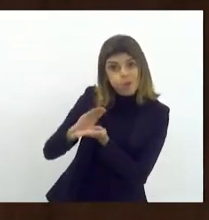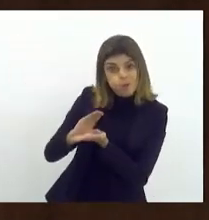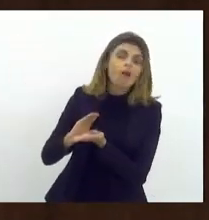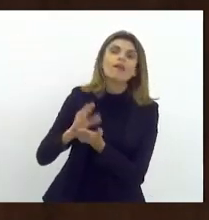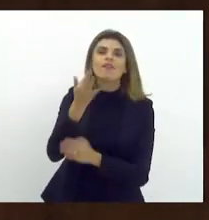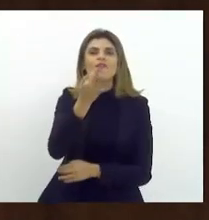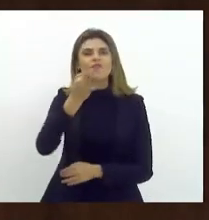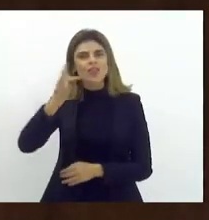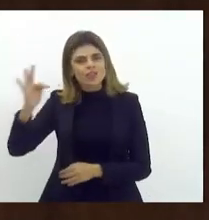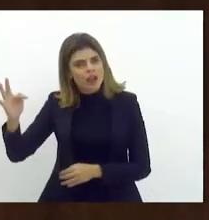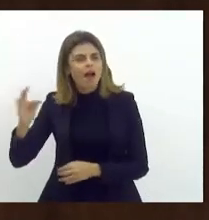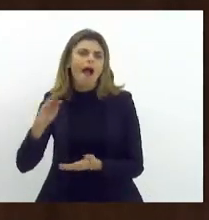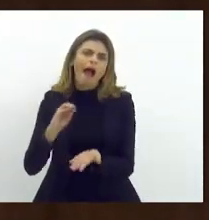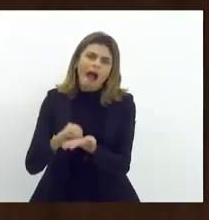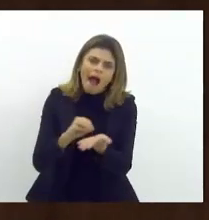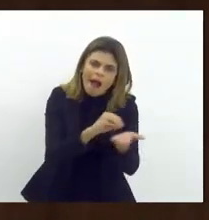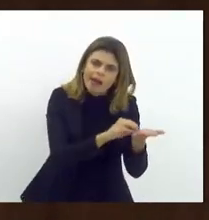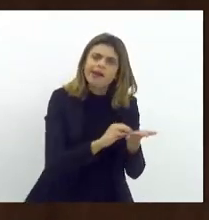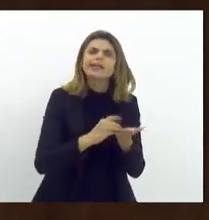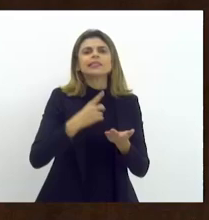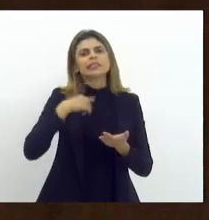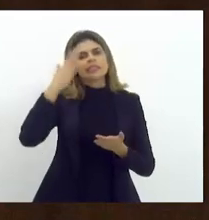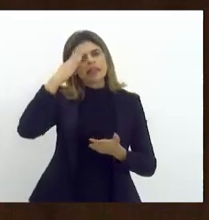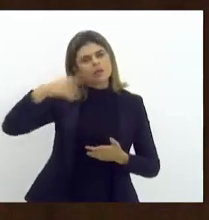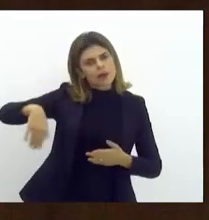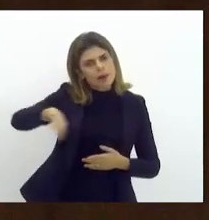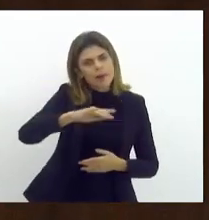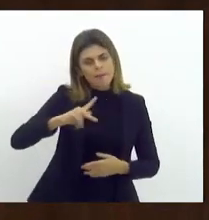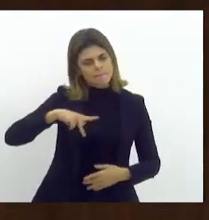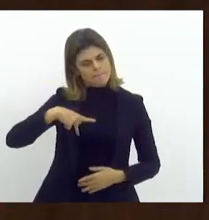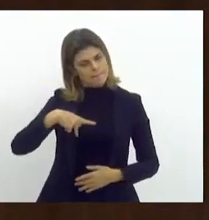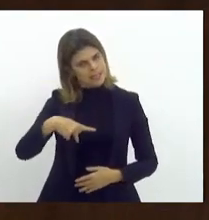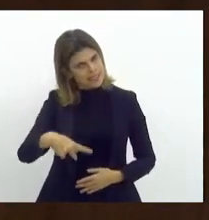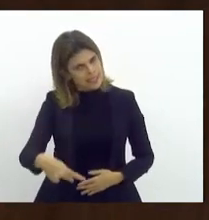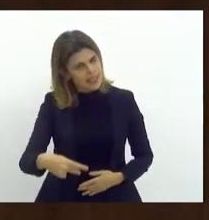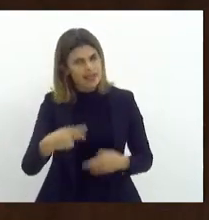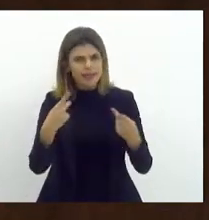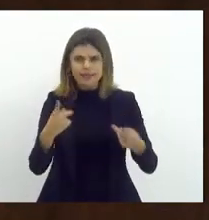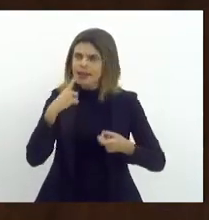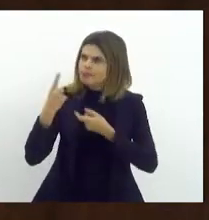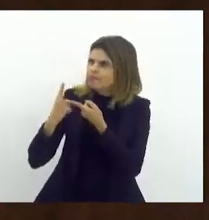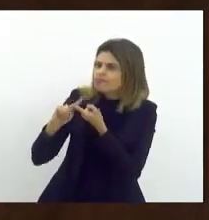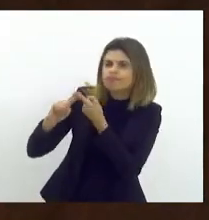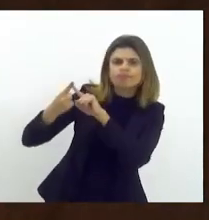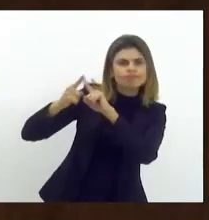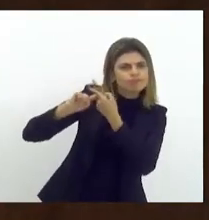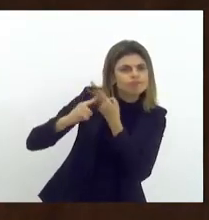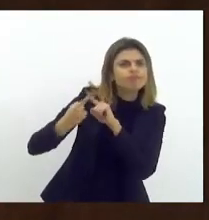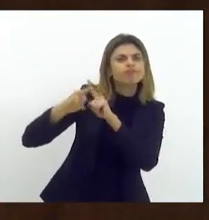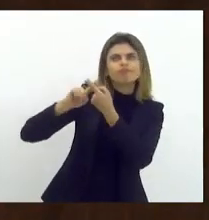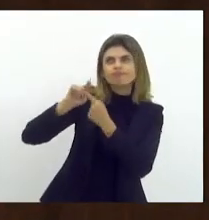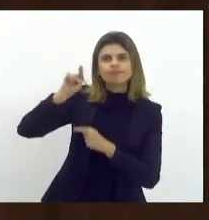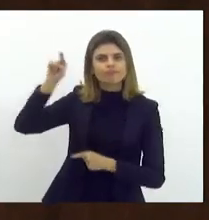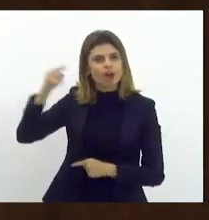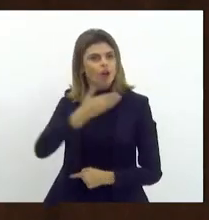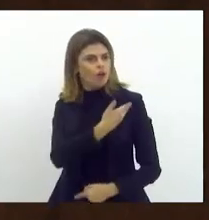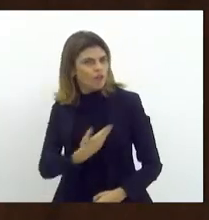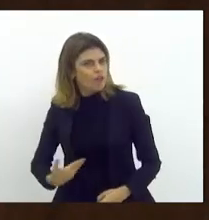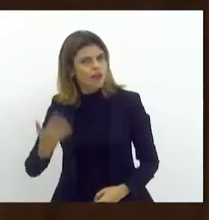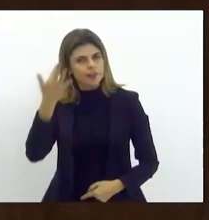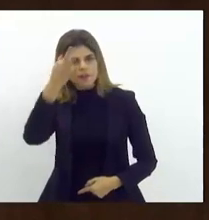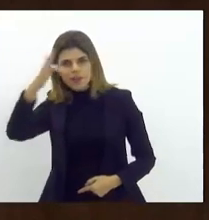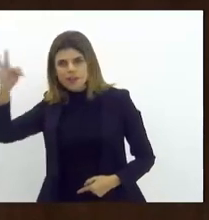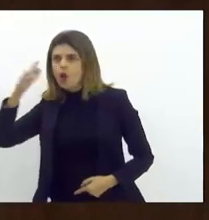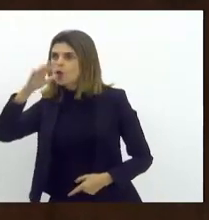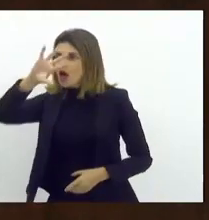coordenação né da presidência da casa com o Governo Federal para que a gente possa incorporar essas pessoas no